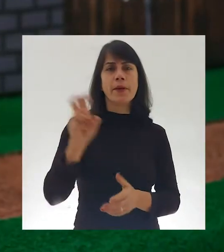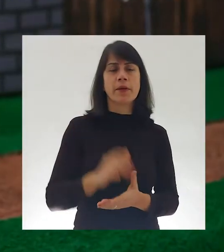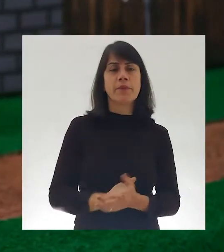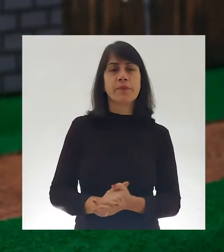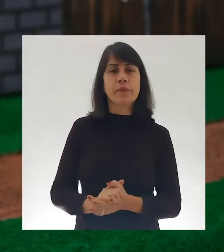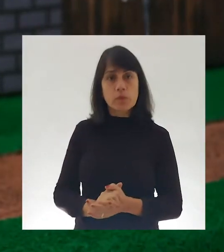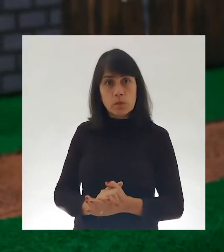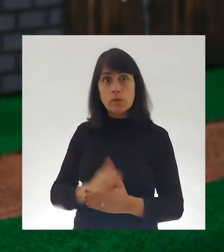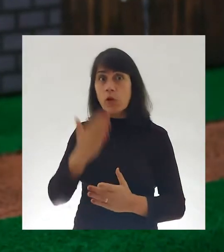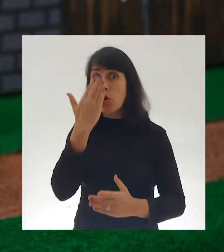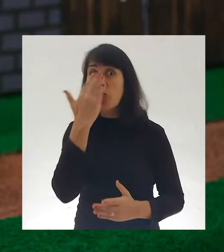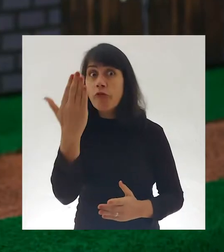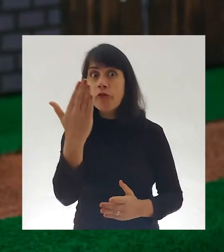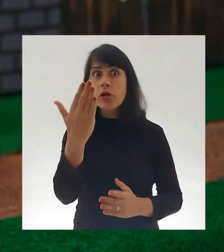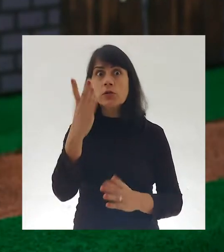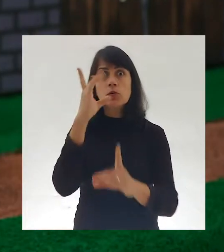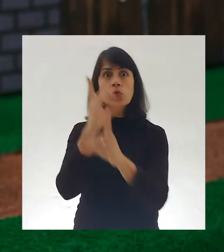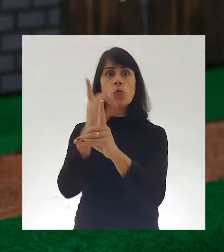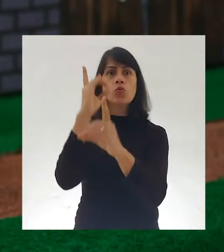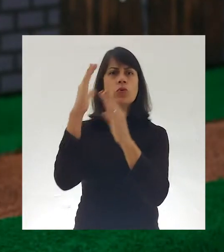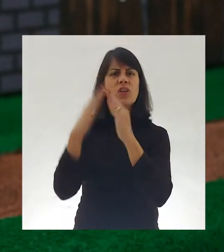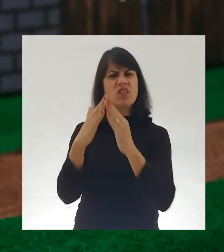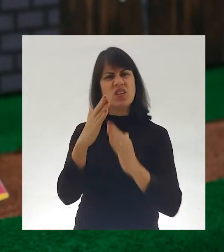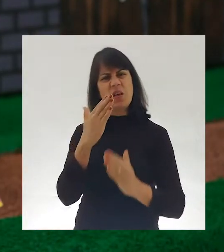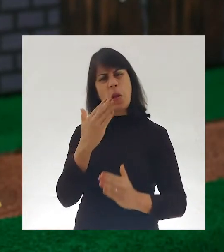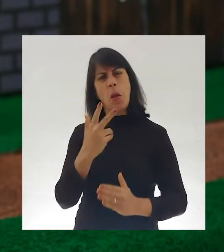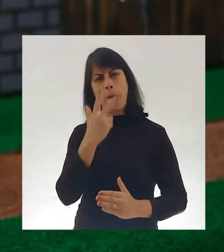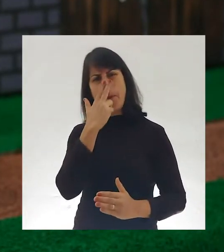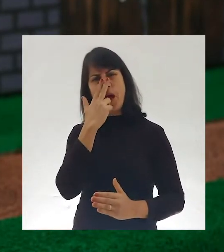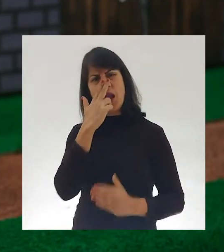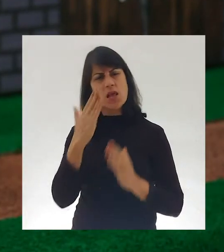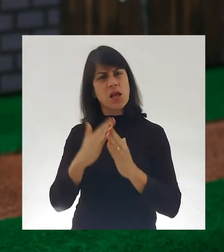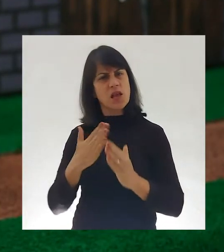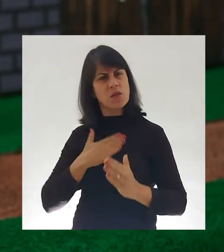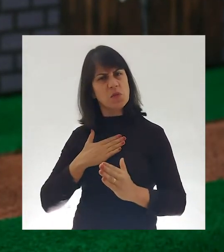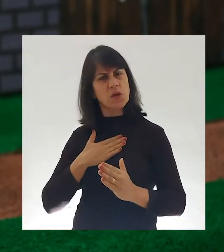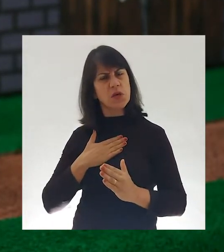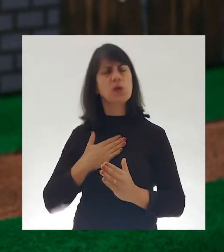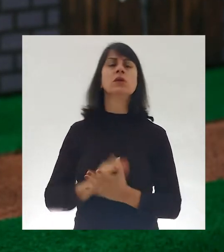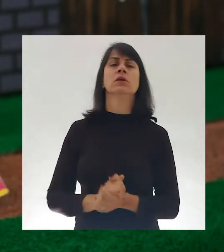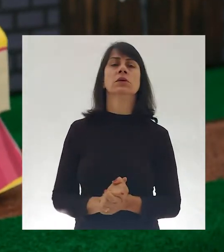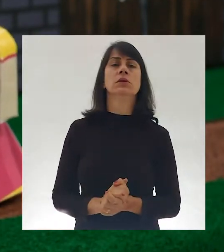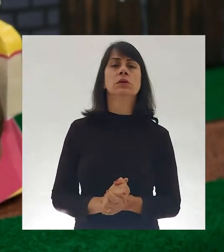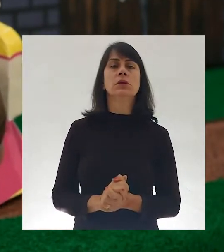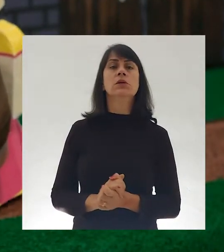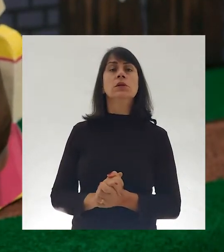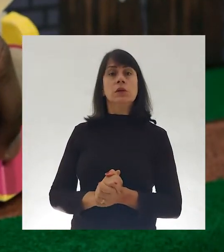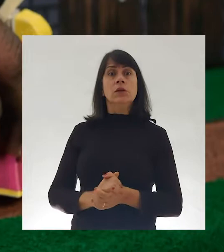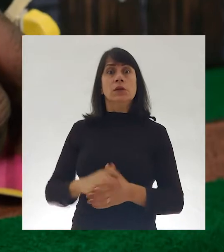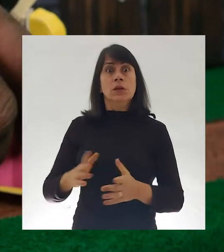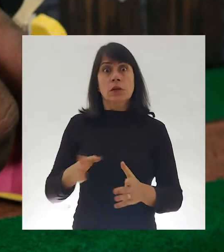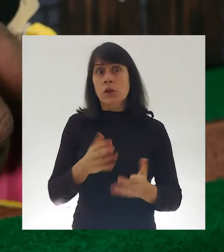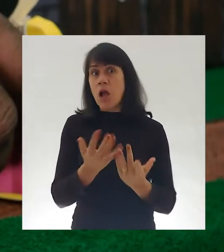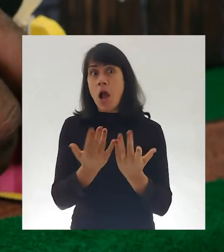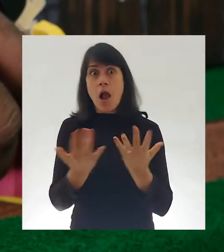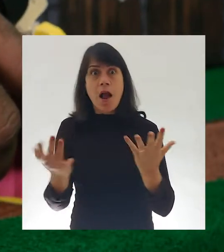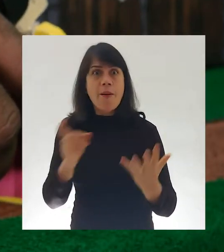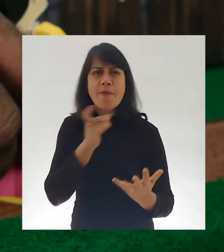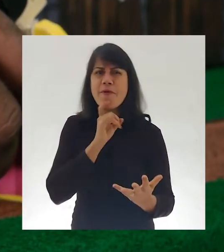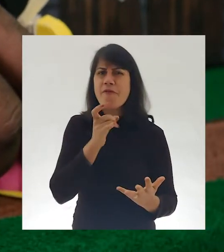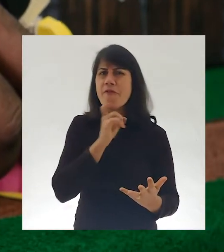Mais à frente chegou a uma casa que era muito parecida com a sua, mas no meio daquele campo